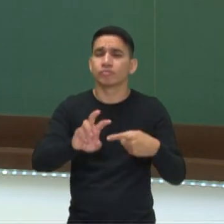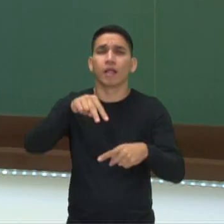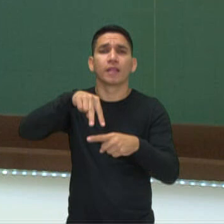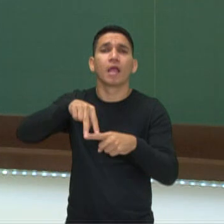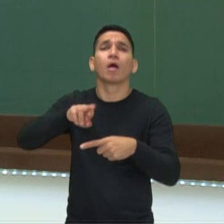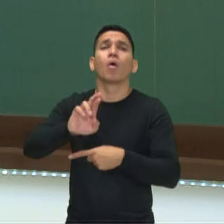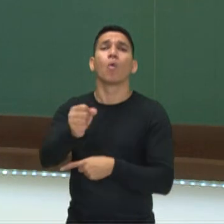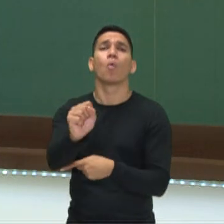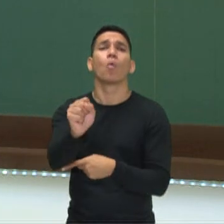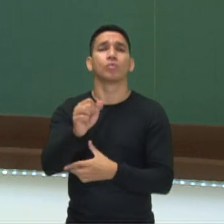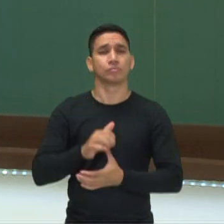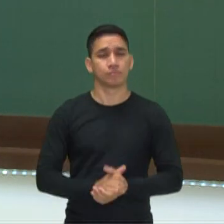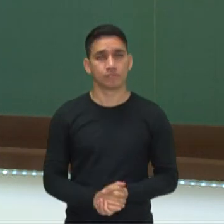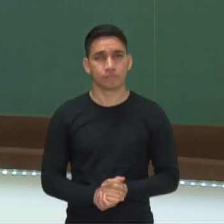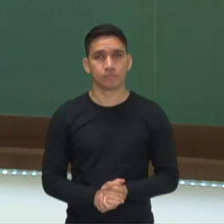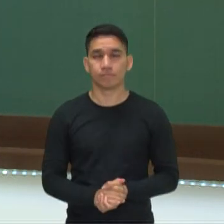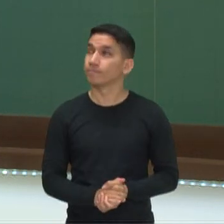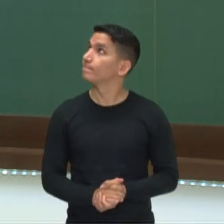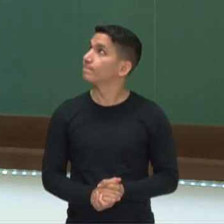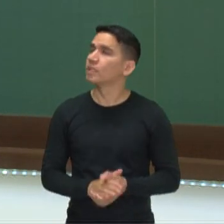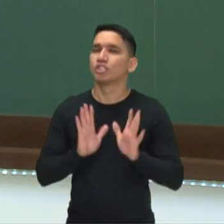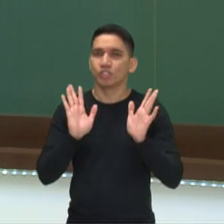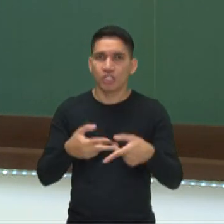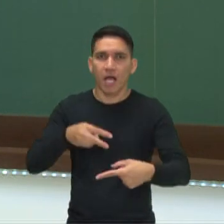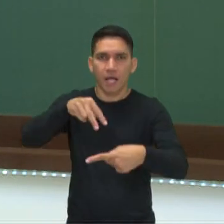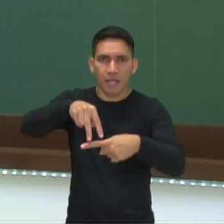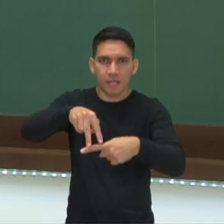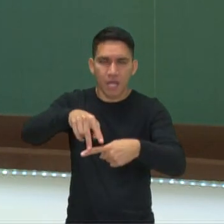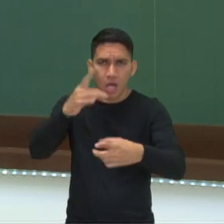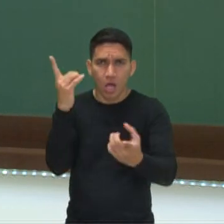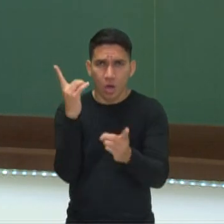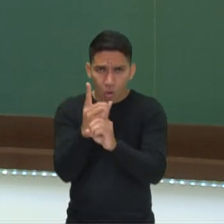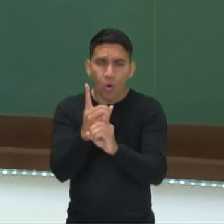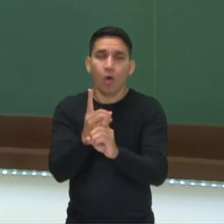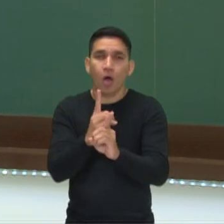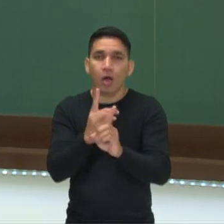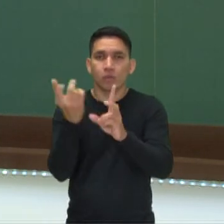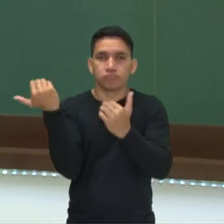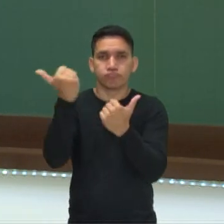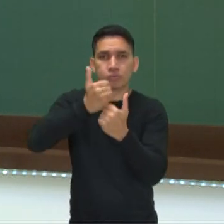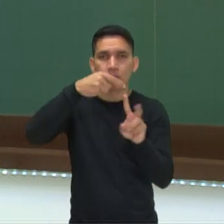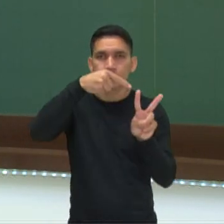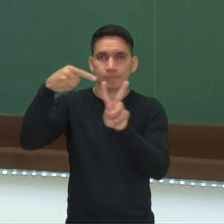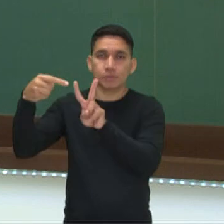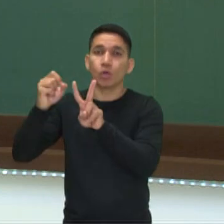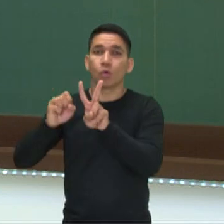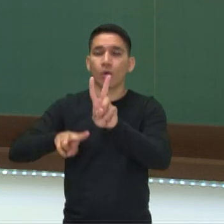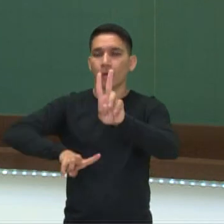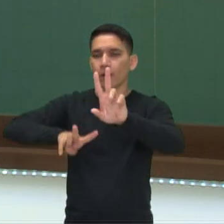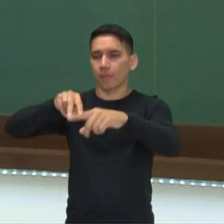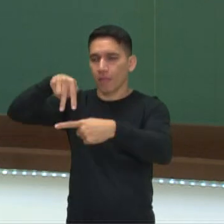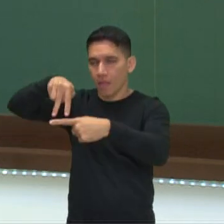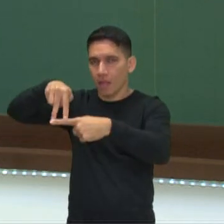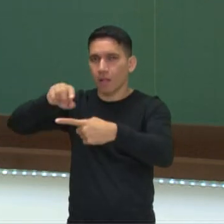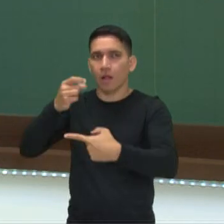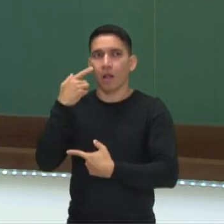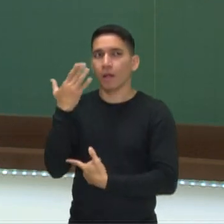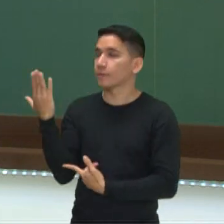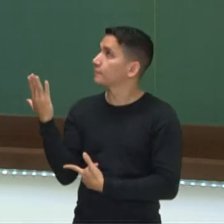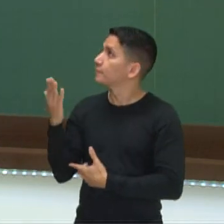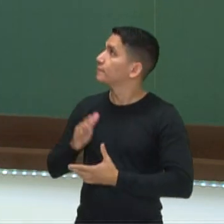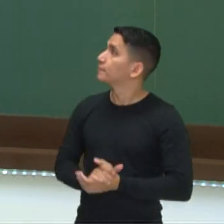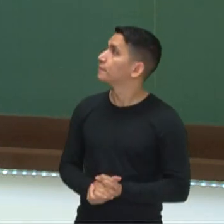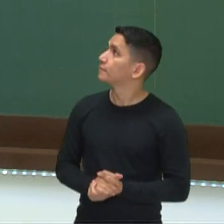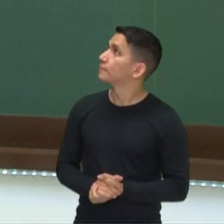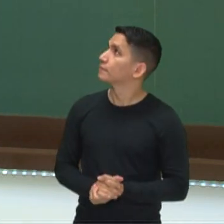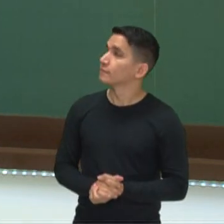no delta que é 8. Tendo delta, a gente substitui na fórmula de Bhaskara, ó. Menos o B mais ou menos 8 sobre